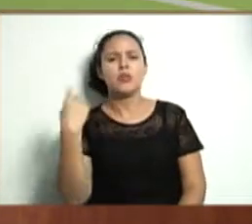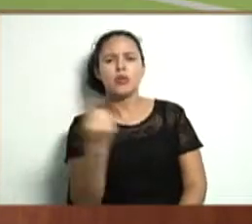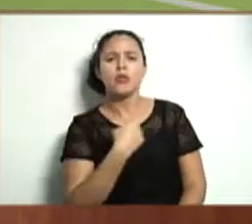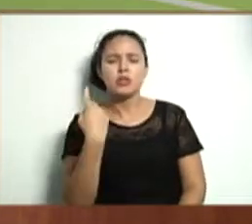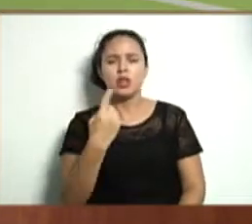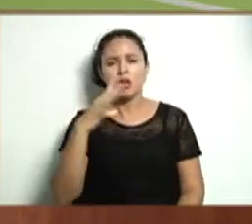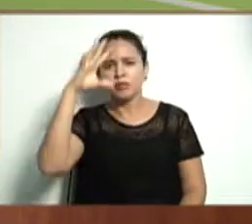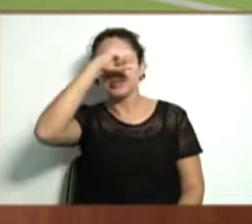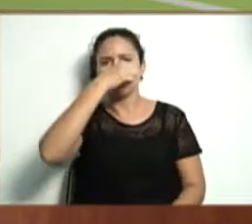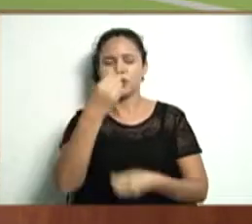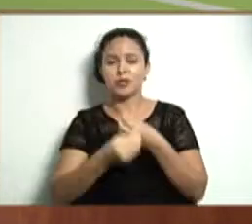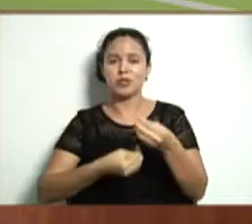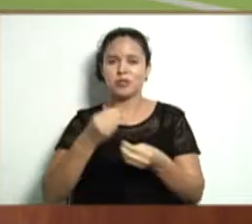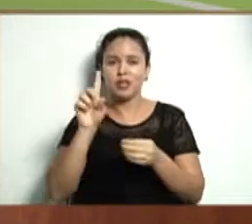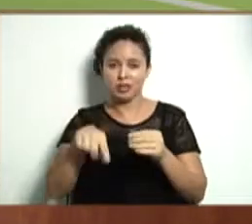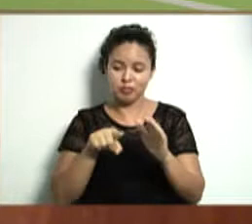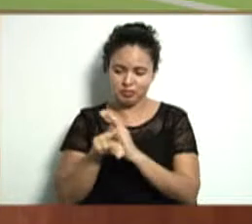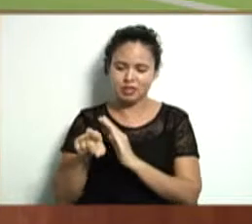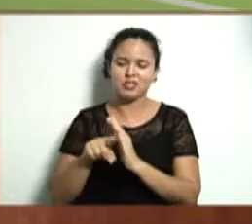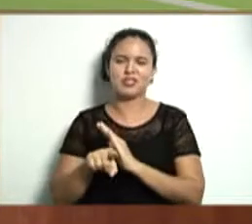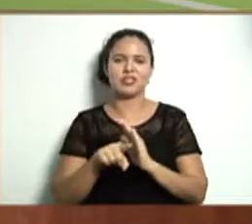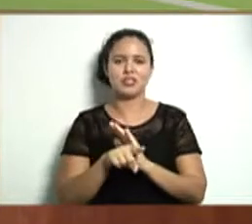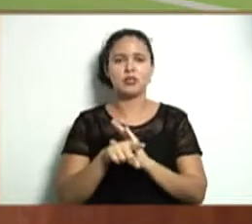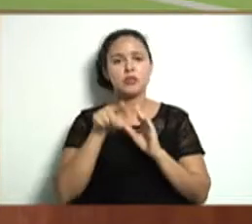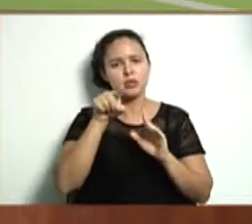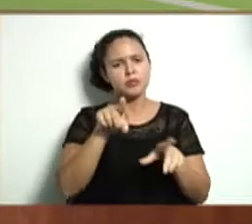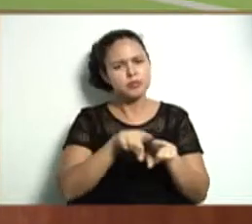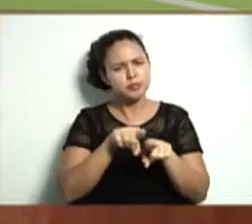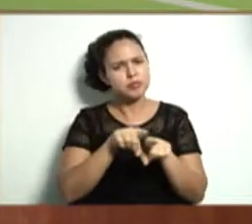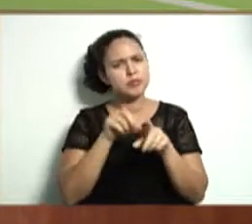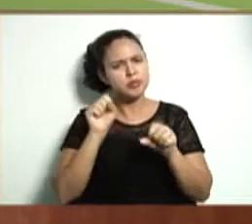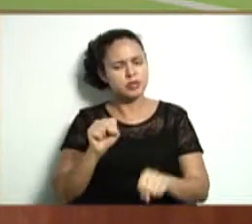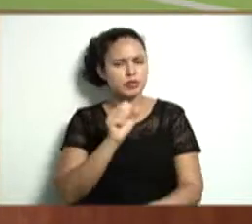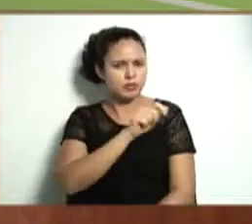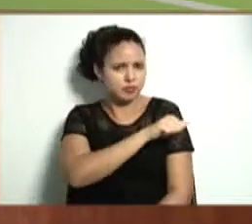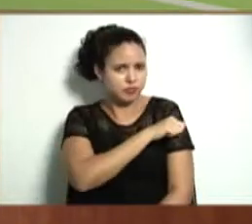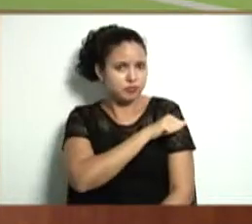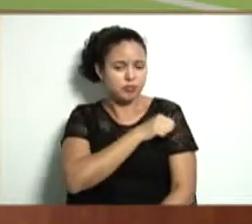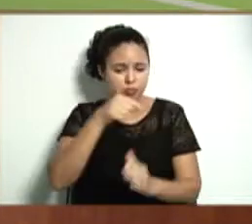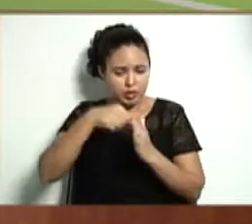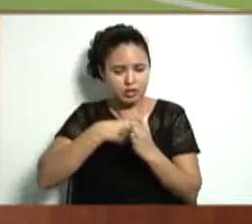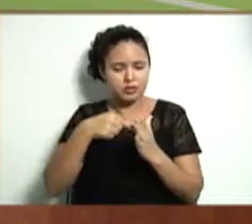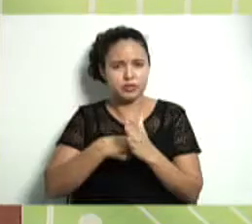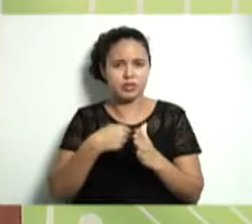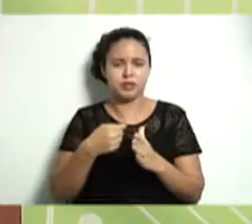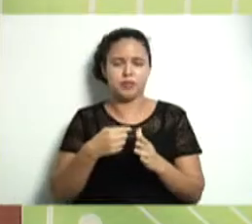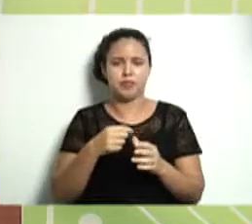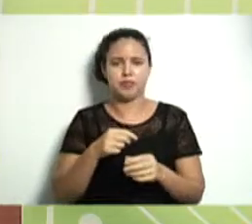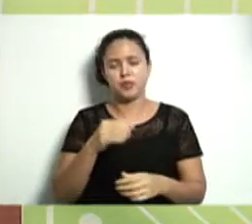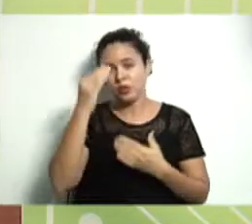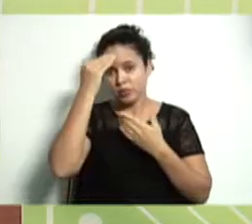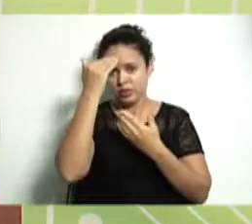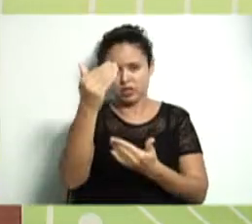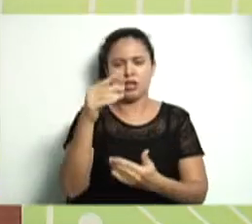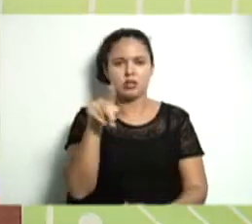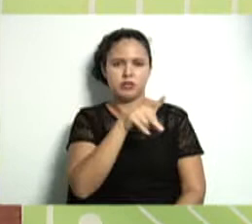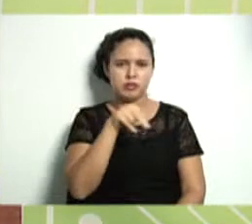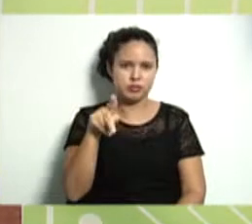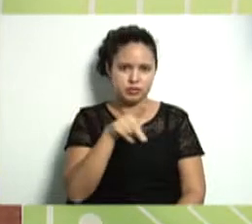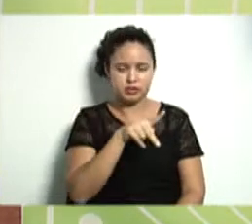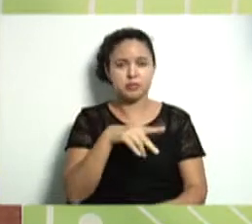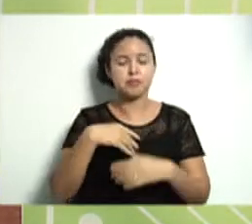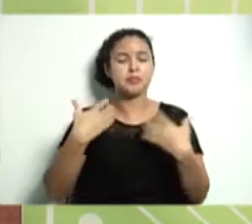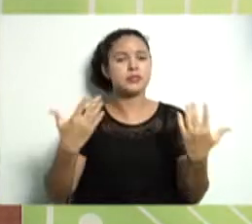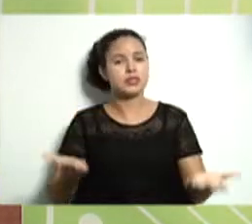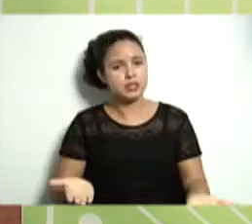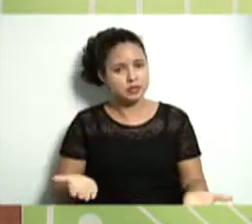Então, você pergunte, não tenha vergonha, ok? Obrigada, professor Eliene.